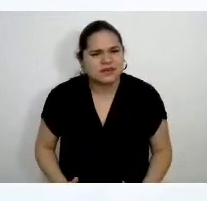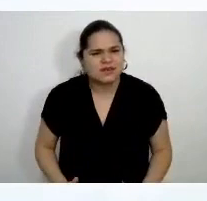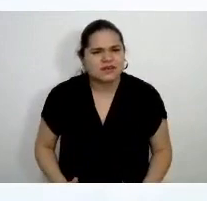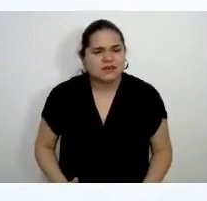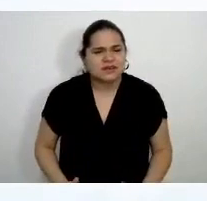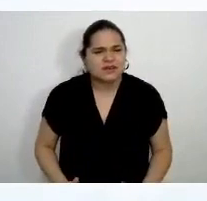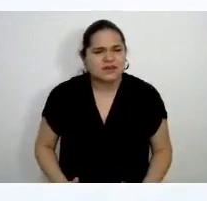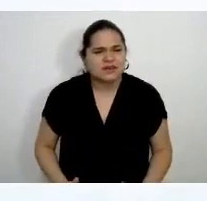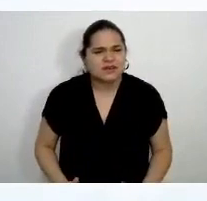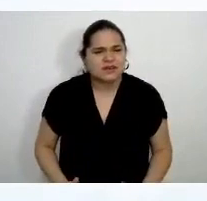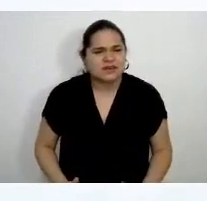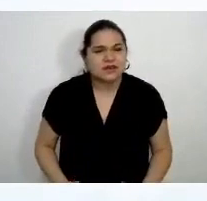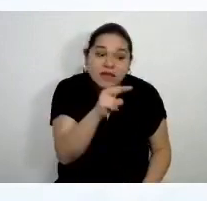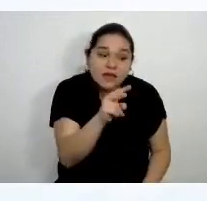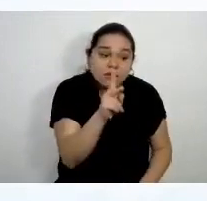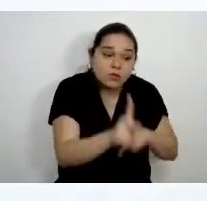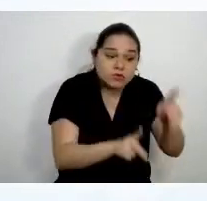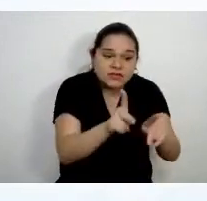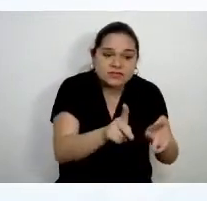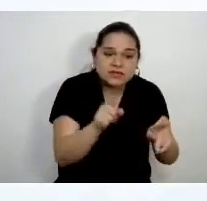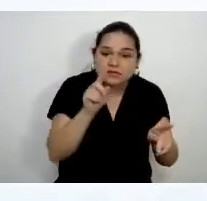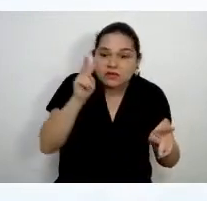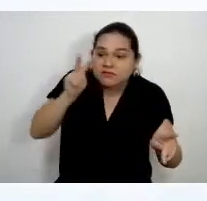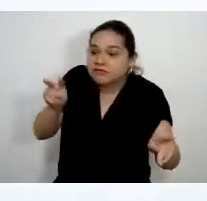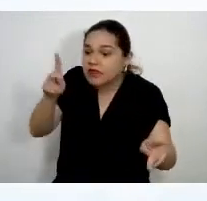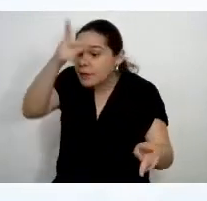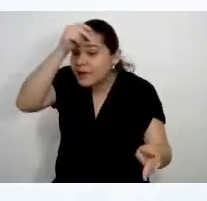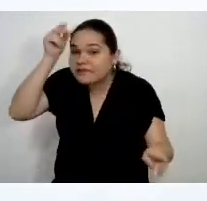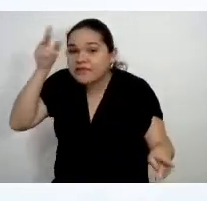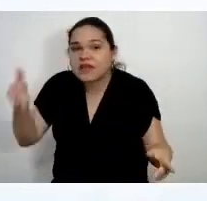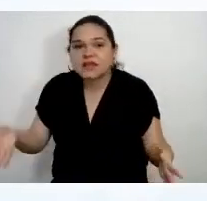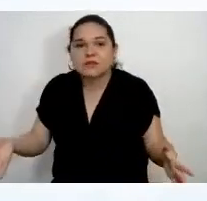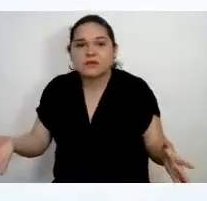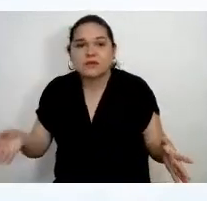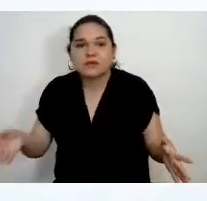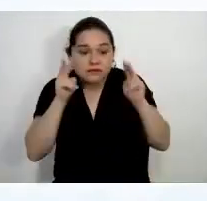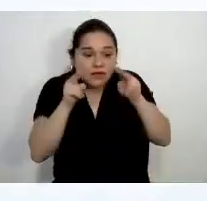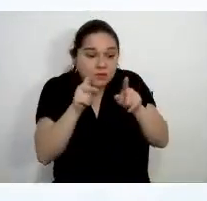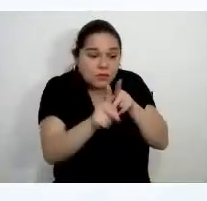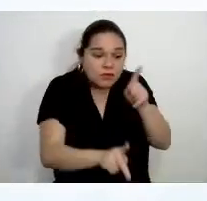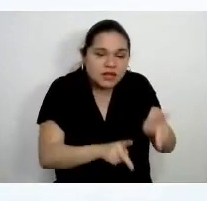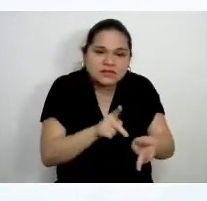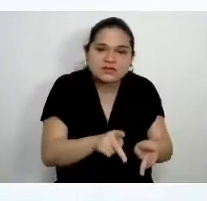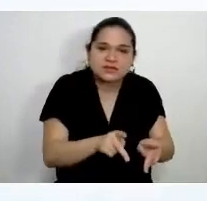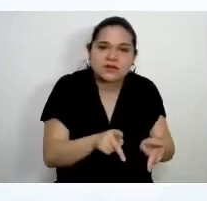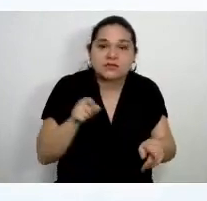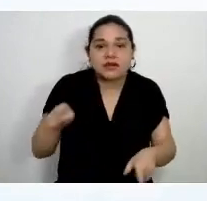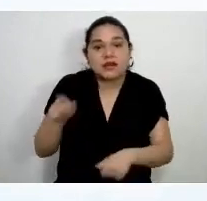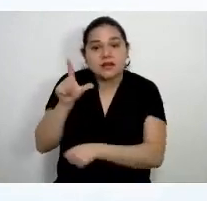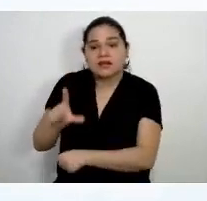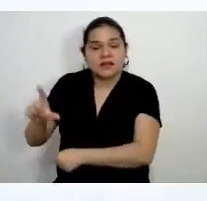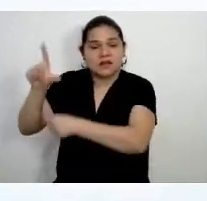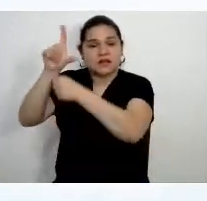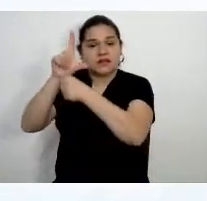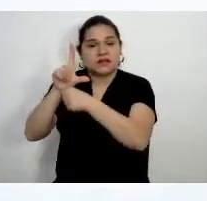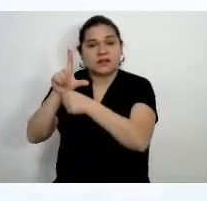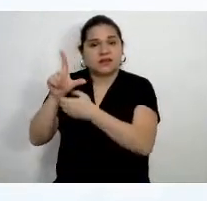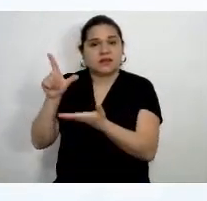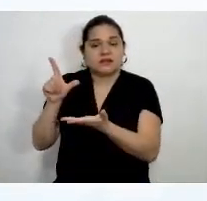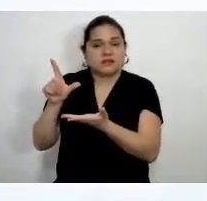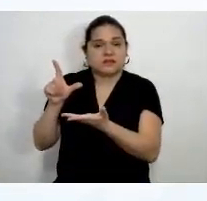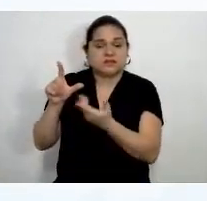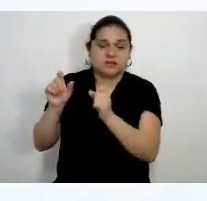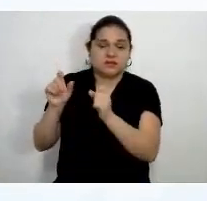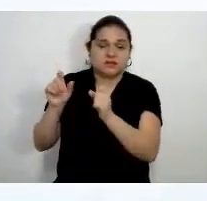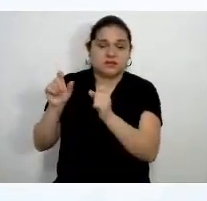a população. A pessoa parece que não entende que ela tem um cargo de liderança, parece que é uma pessoa que está